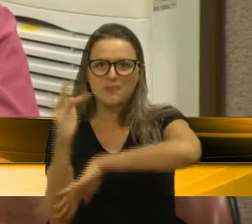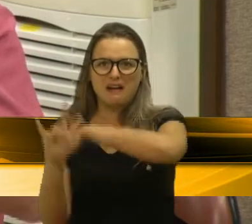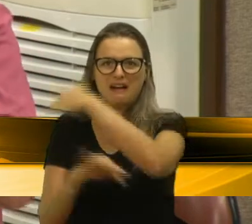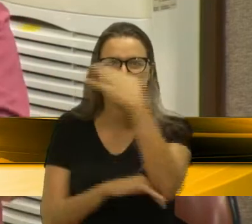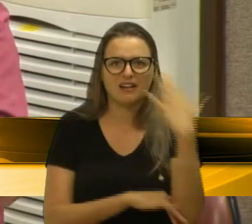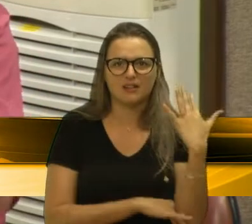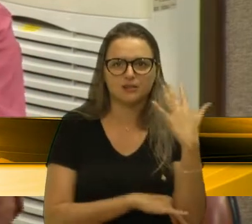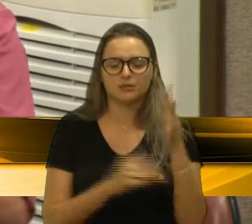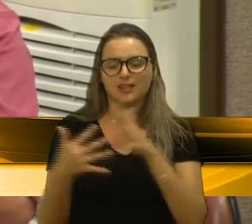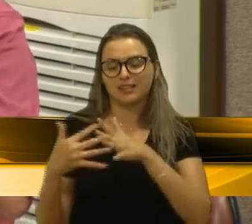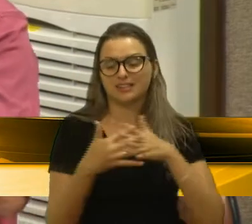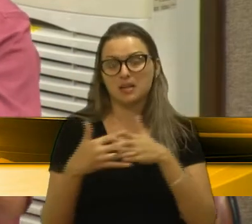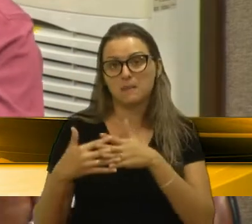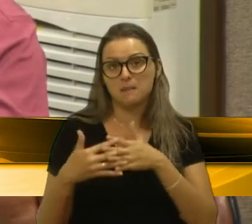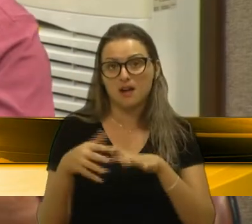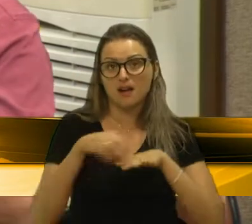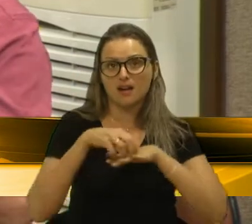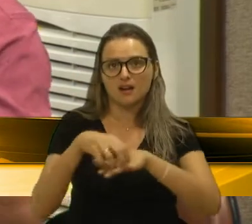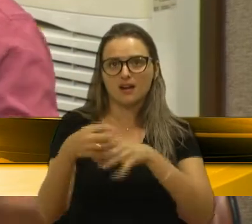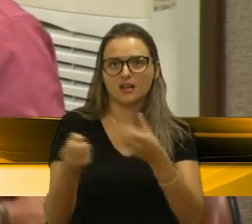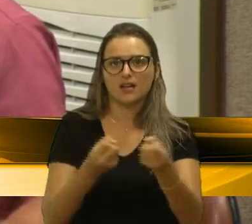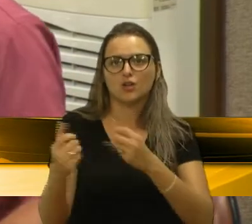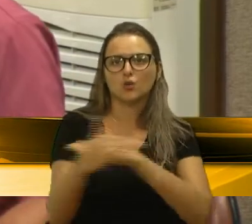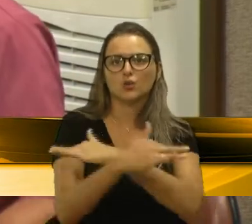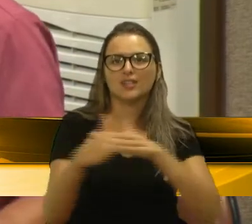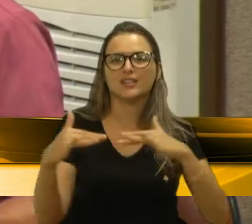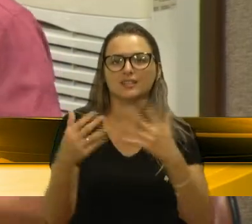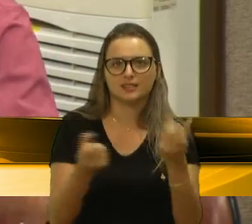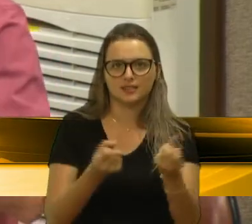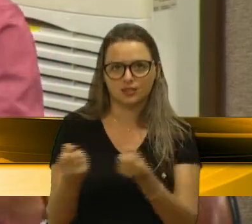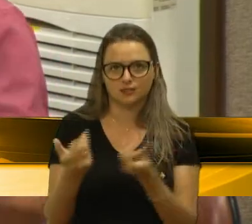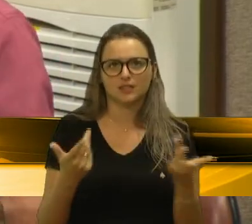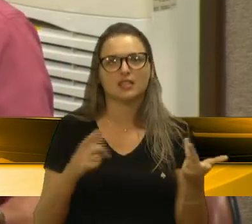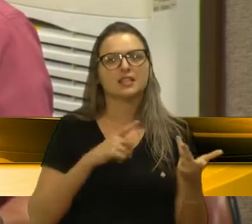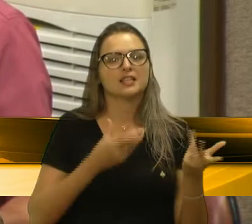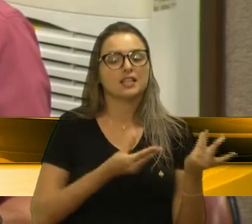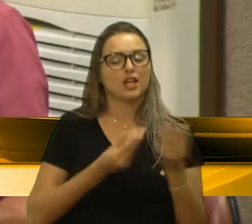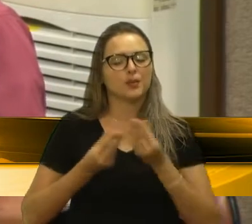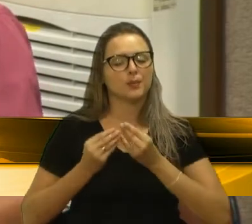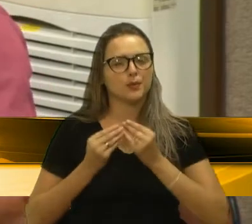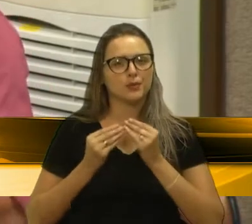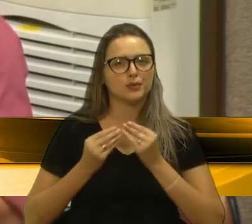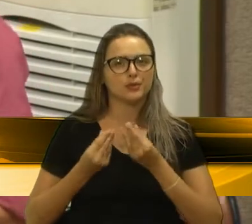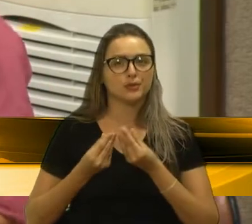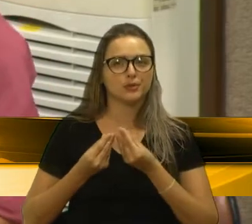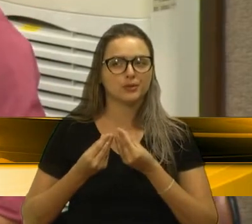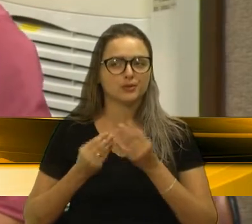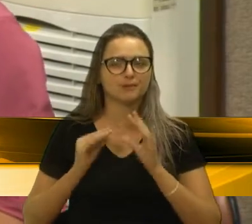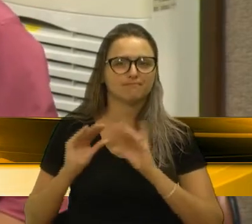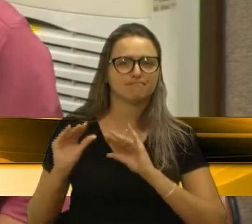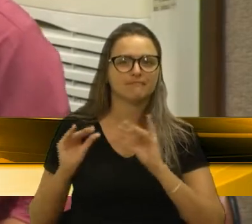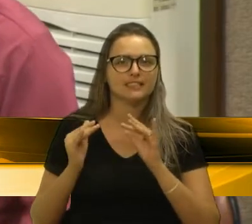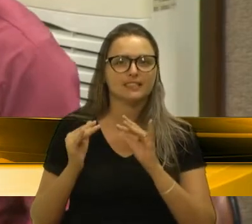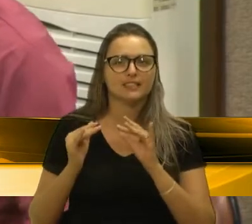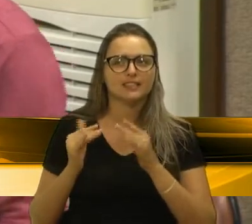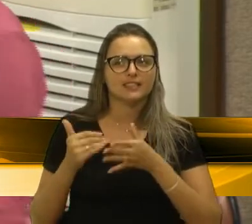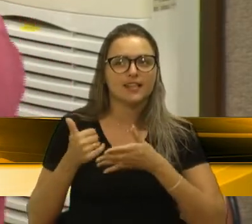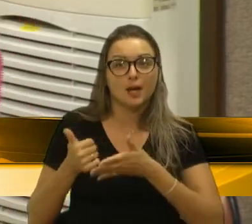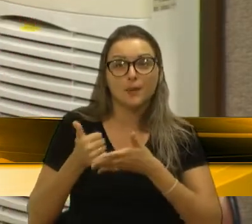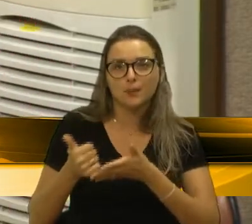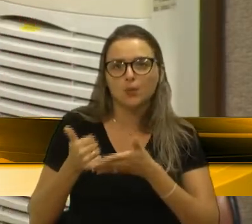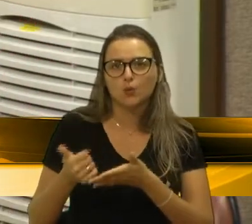muita muito agrado aí pra quem não tem nada pra caxias do sul é muito grande aí em outra situação que pra mim